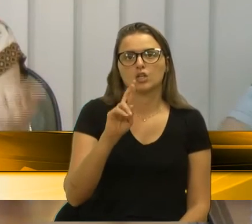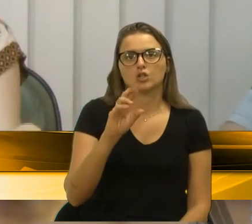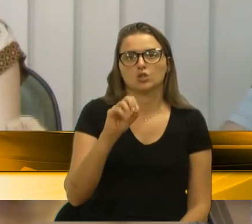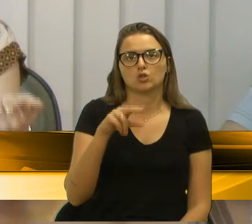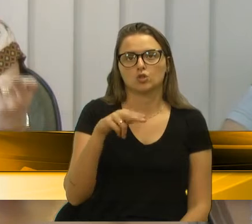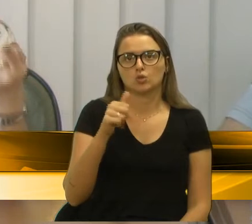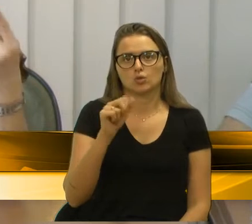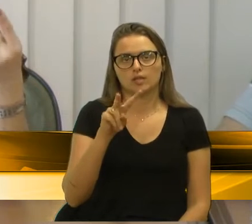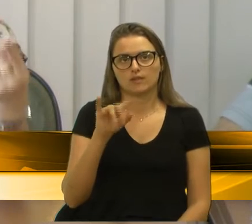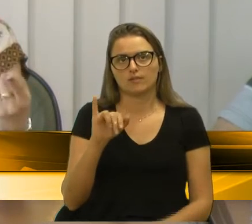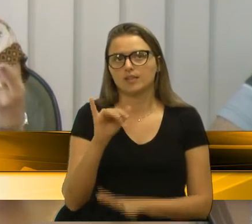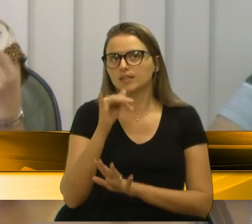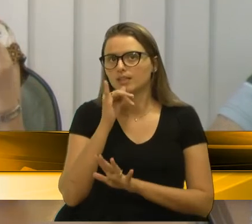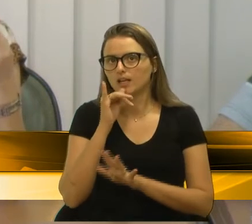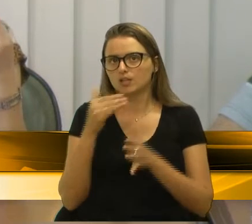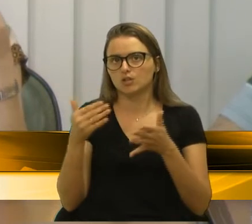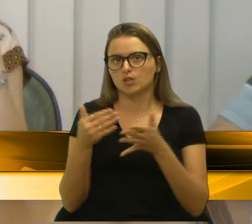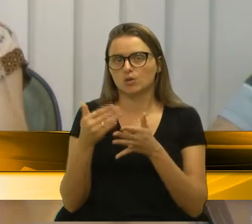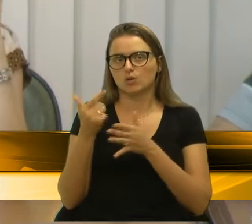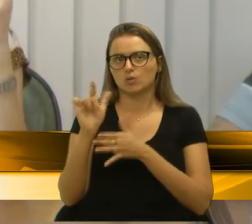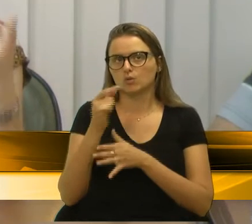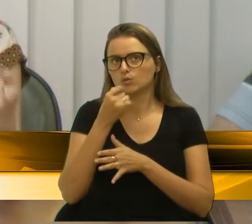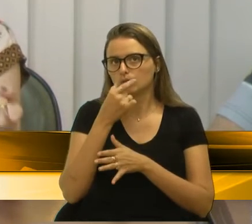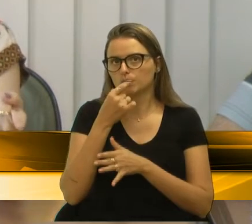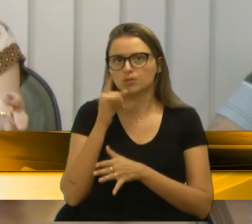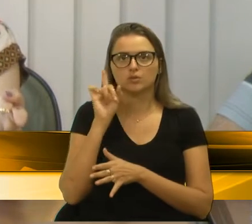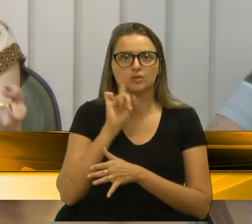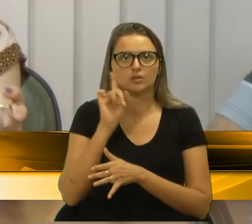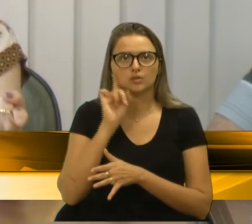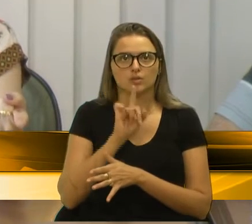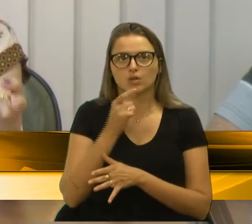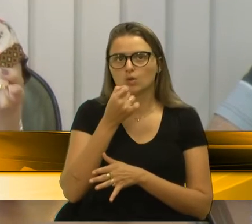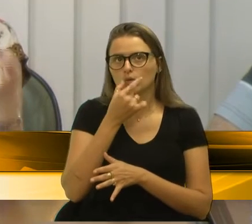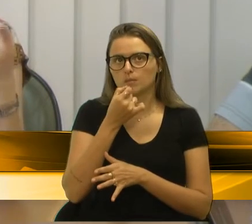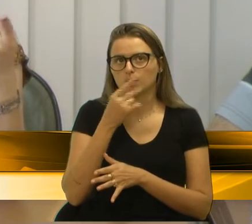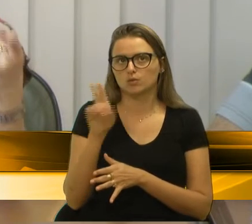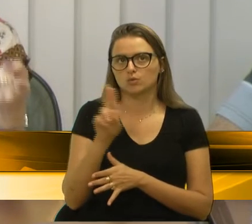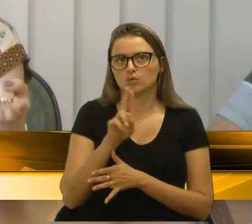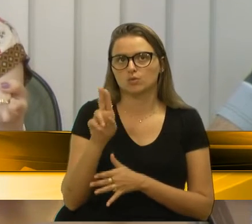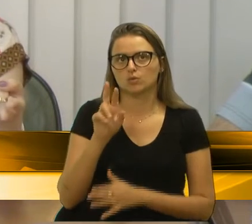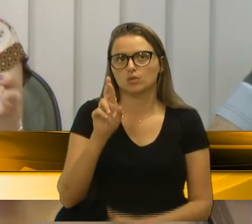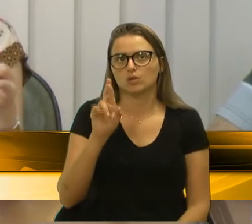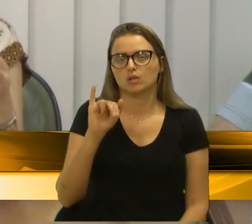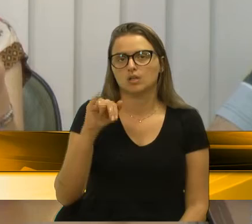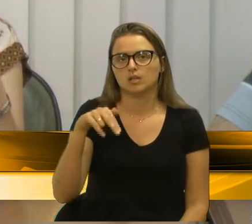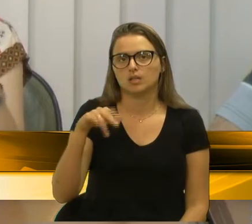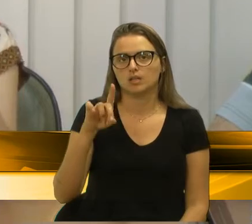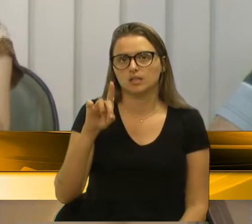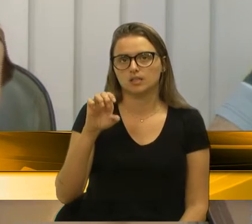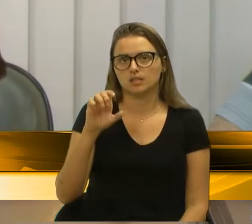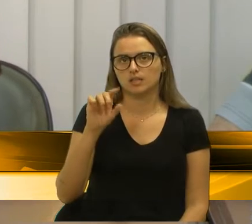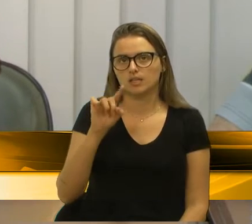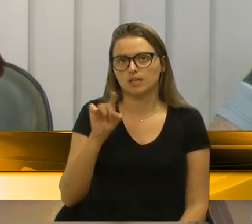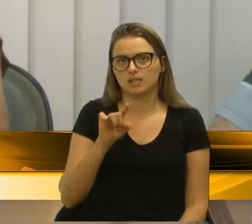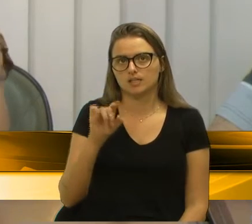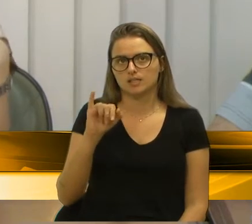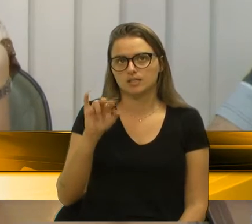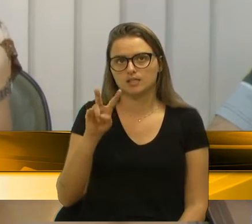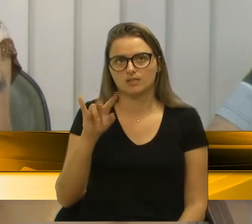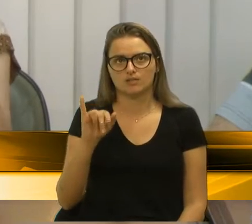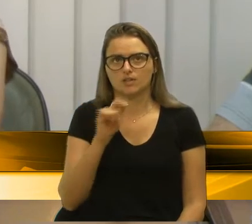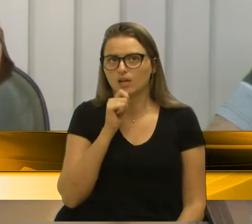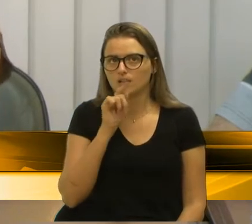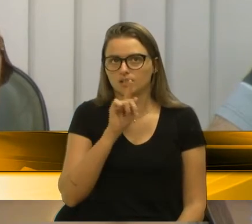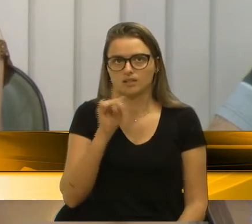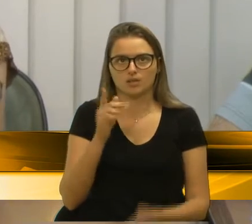ensaio clínico agora acontecendo nos Estados Unidos com uma medicação nova chamada Remdesivir, mas essa medicação ela nem é aprovada